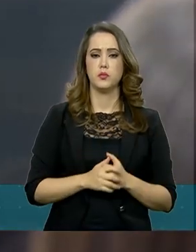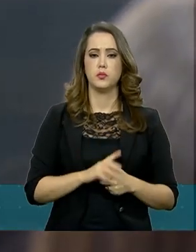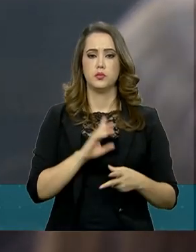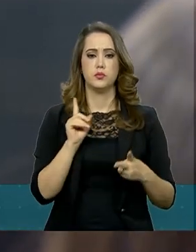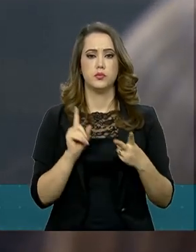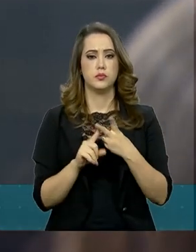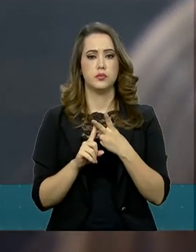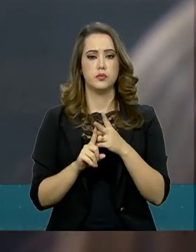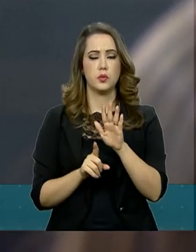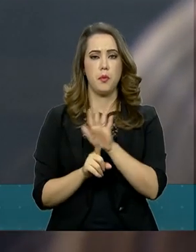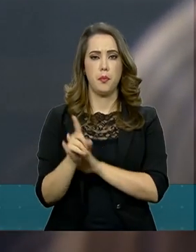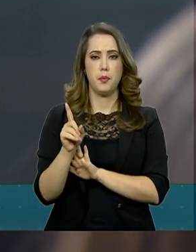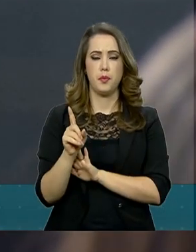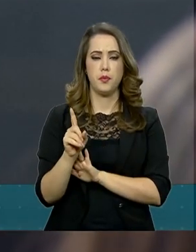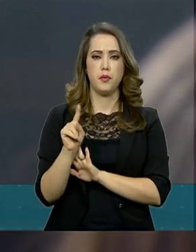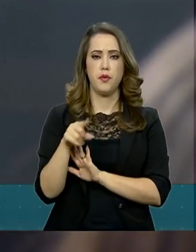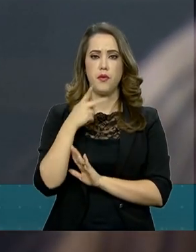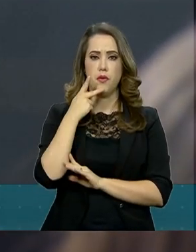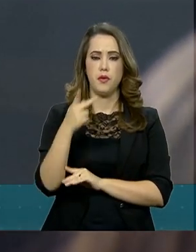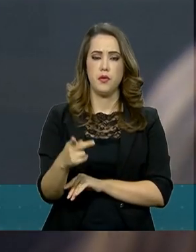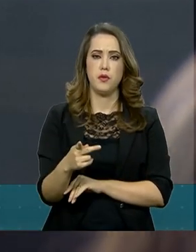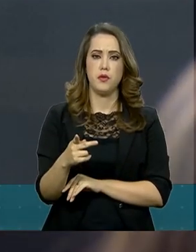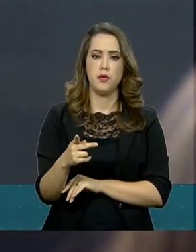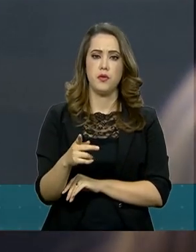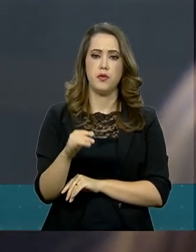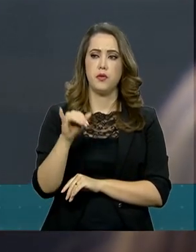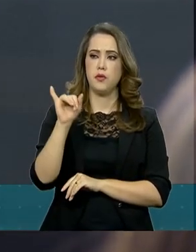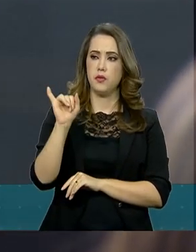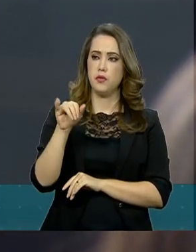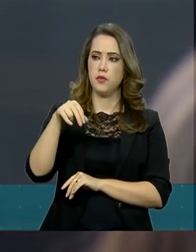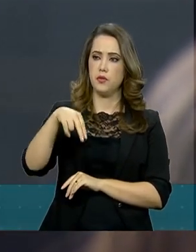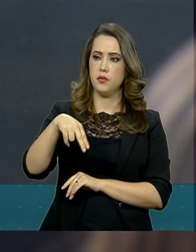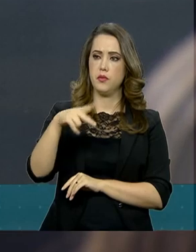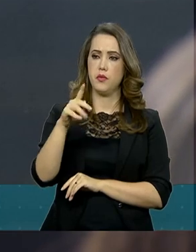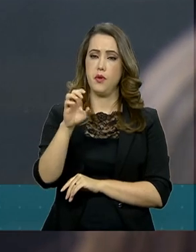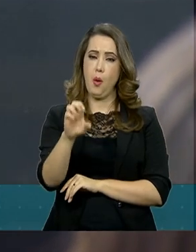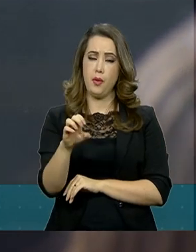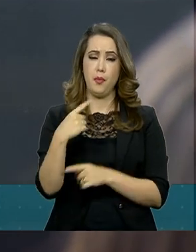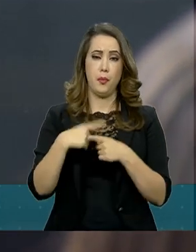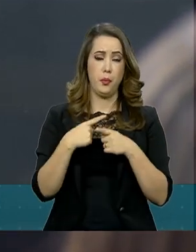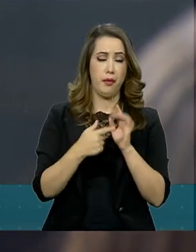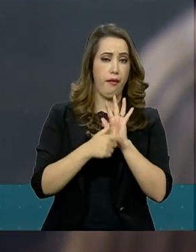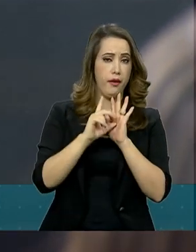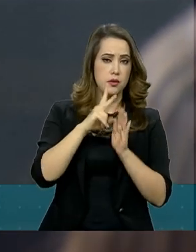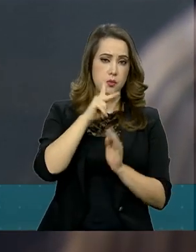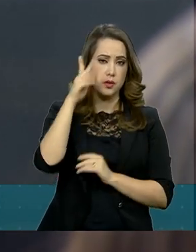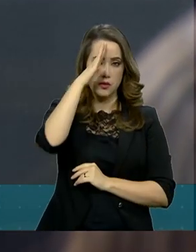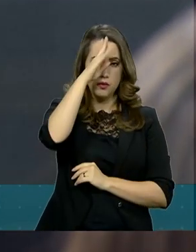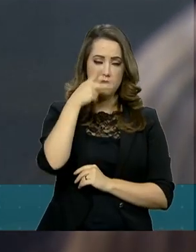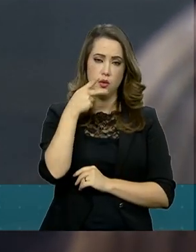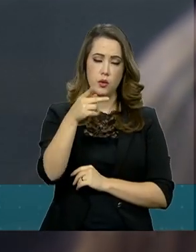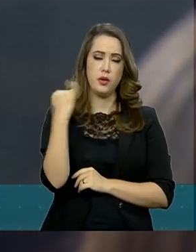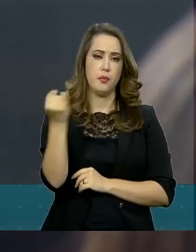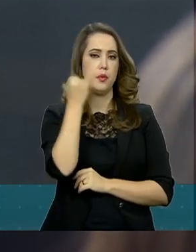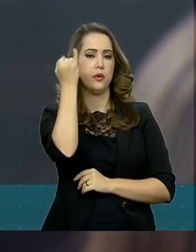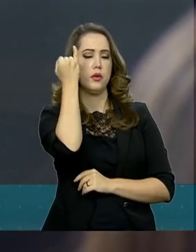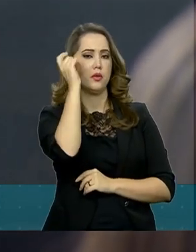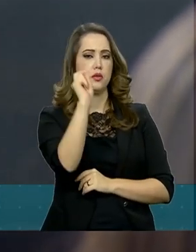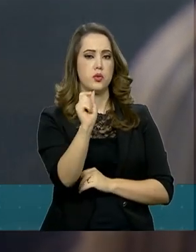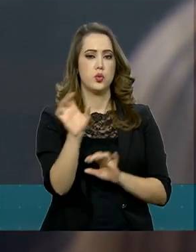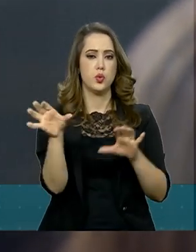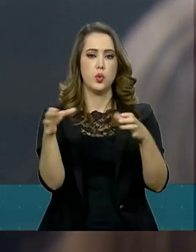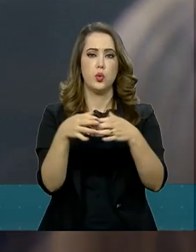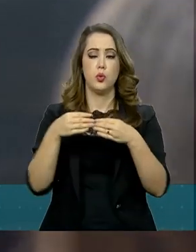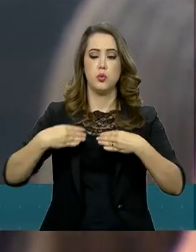outra pergunta ainda em relação ao olímpi mais cedo o presidente disse que acho importante que ele os